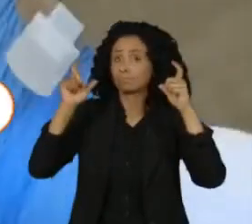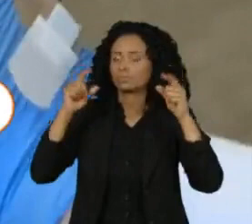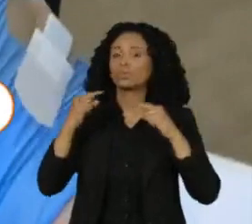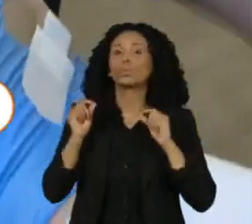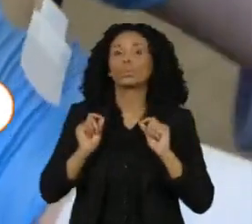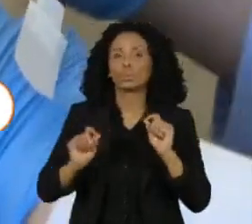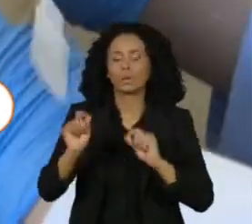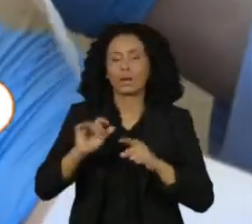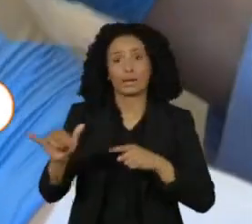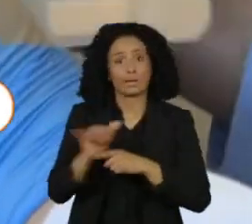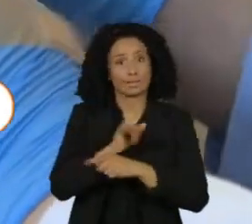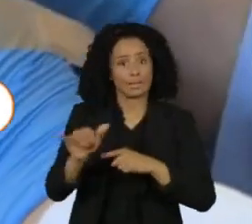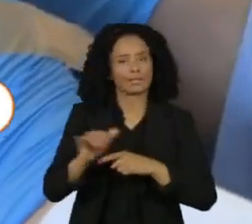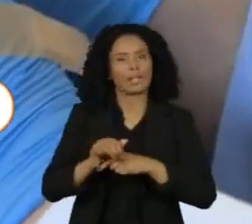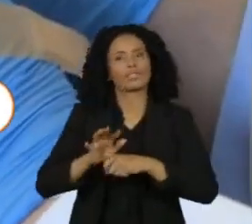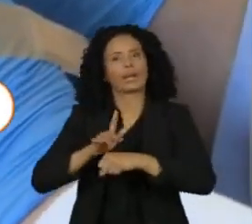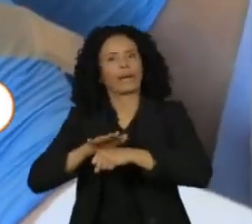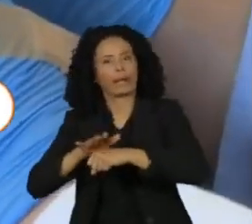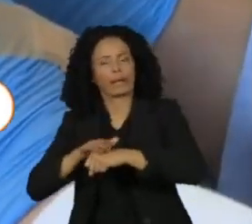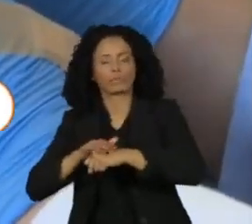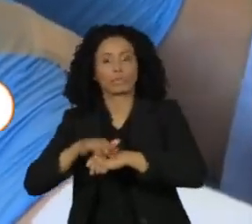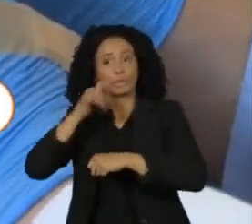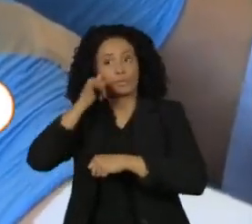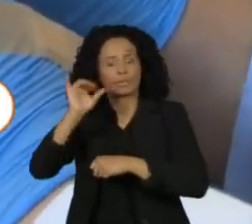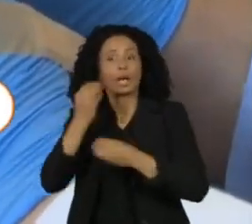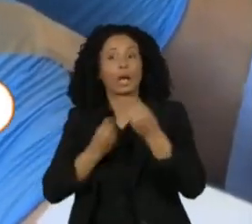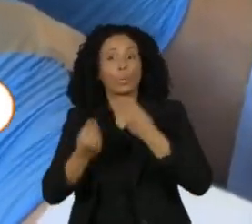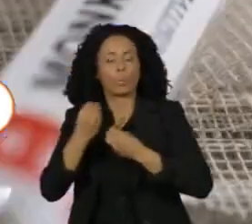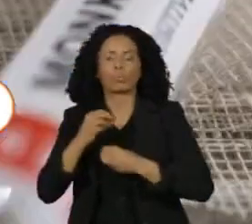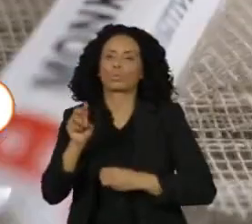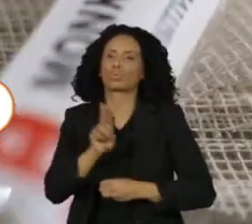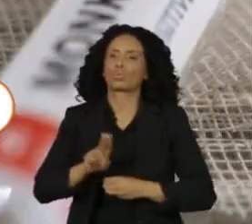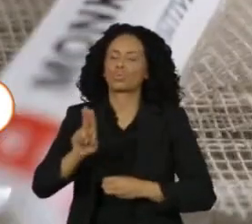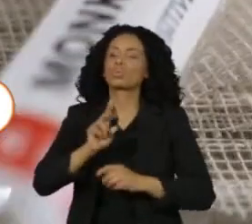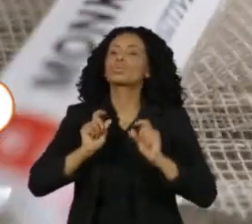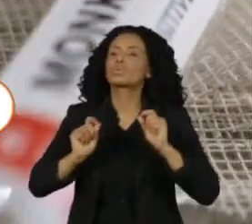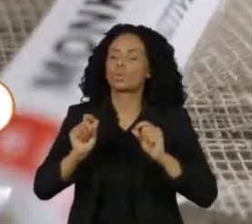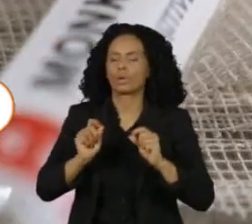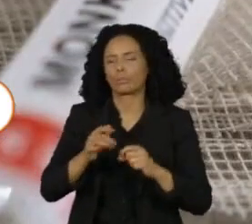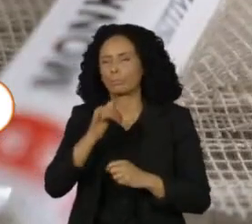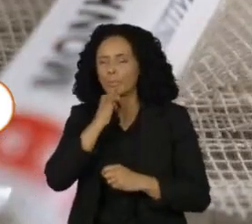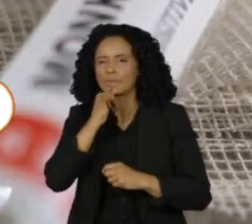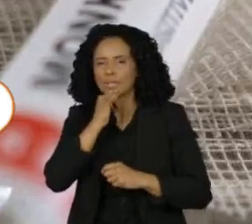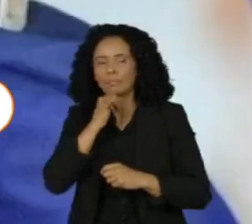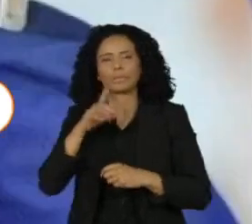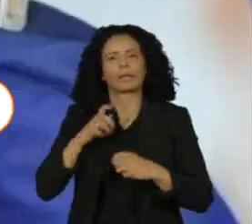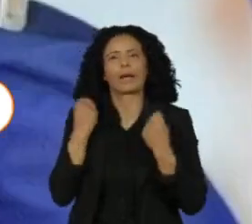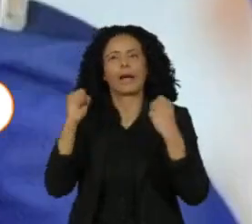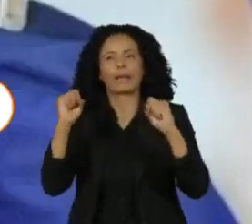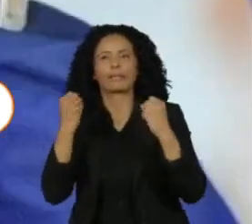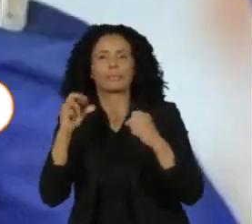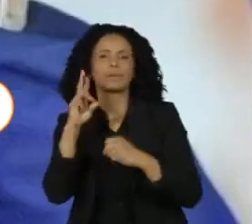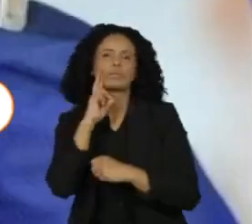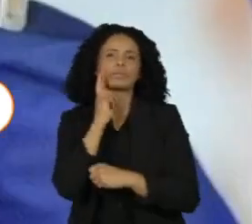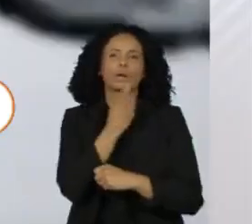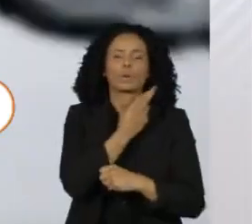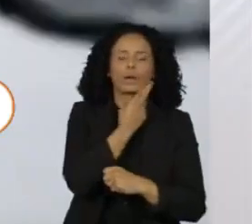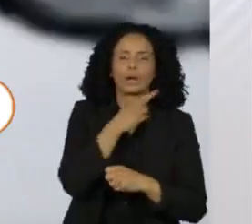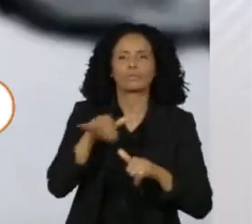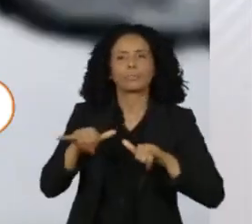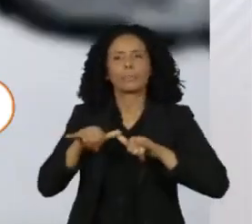de proteção, que as pessoas continuem usando, especialmente em estabelecimentos como academias, restaurantes e